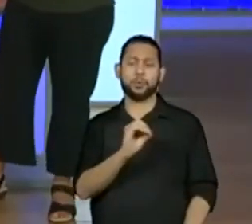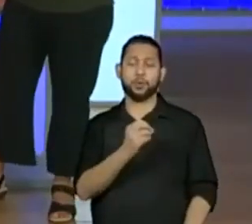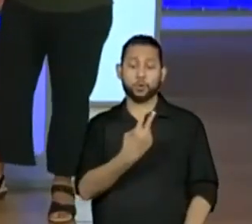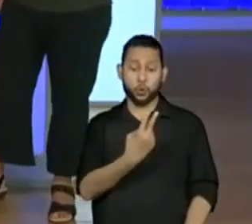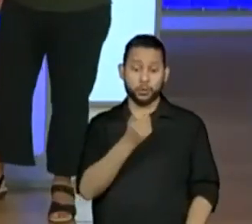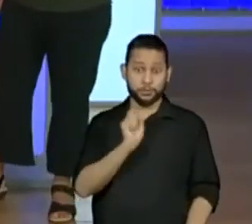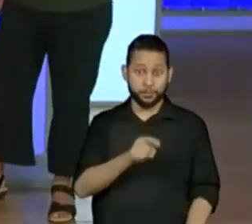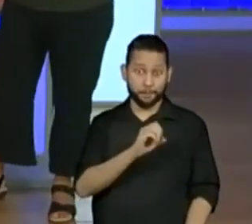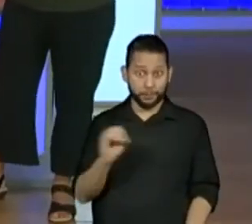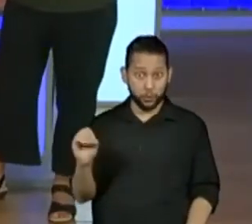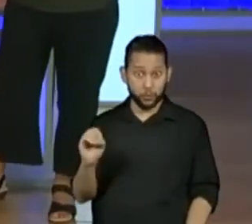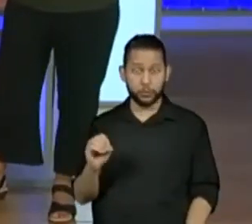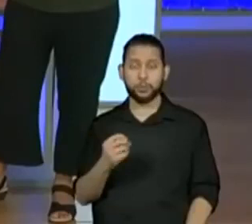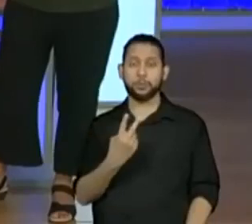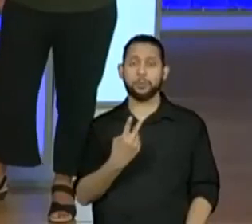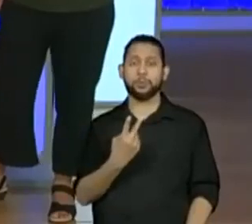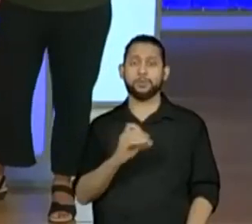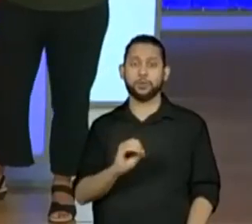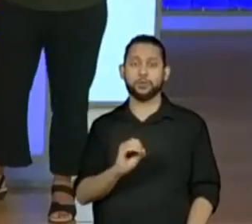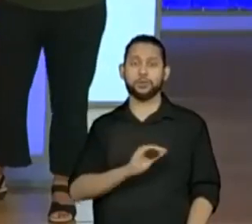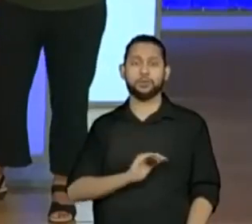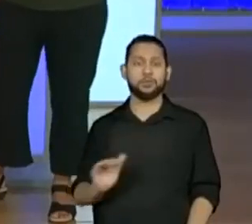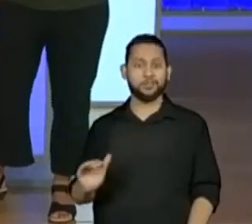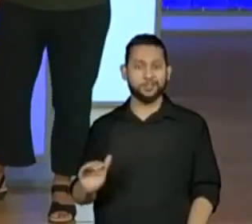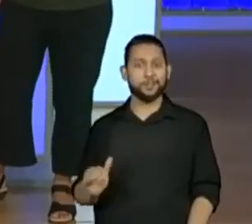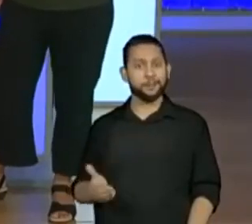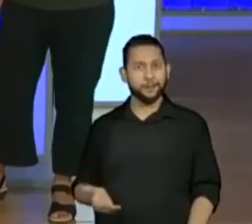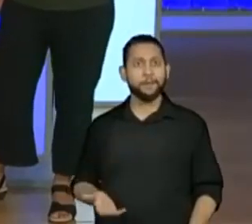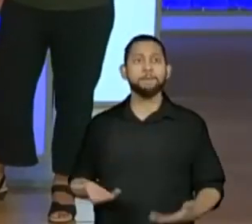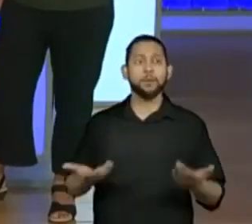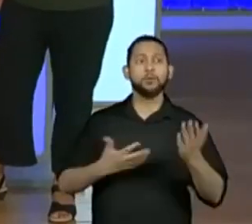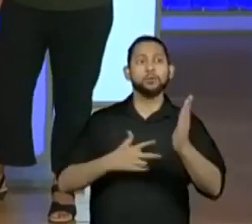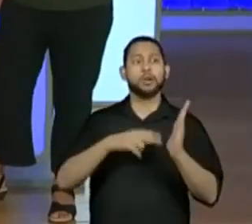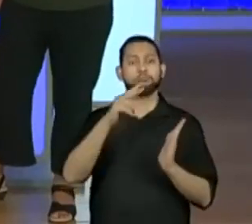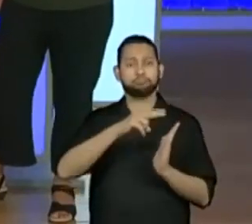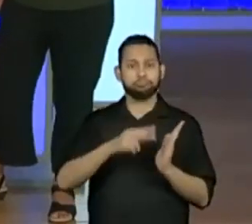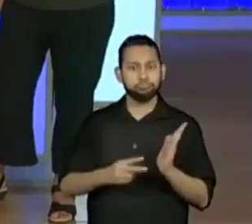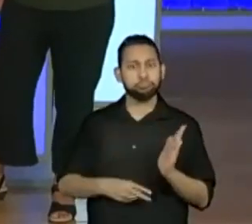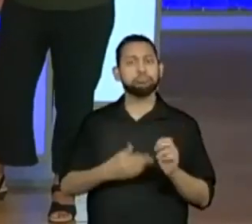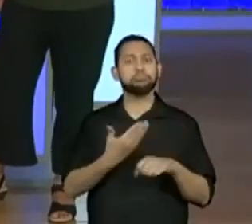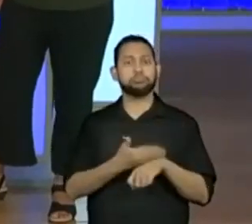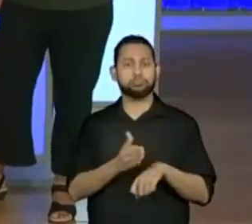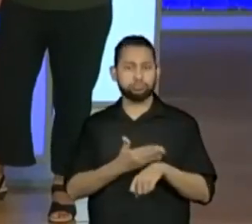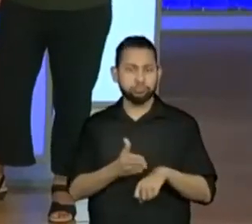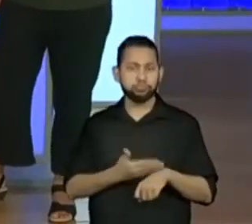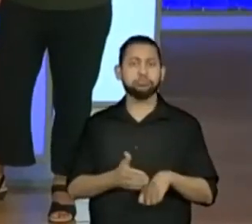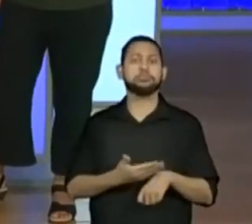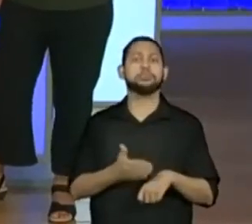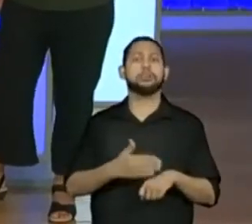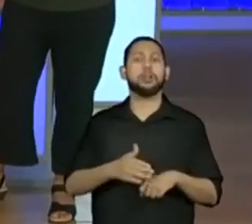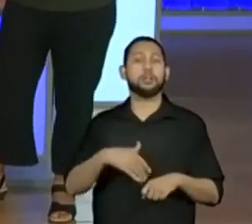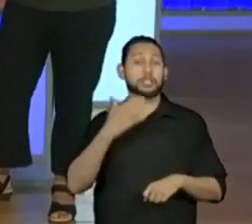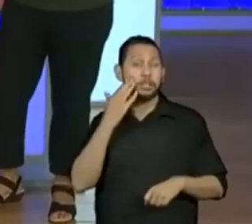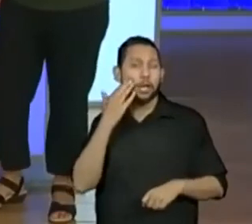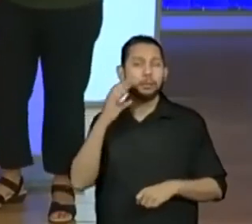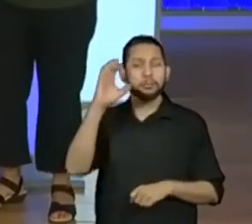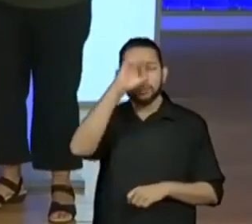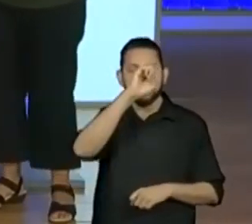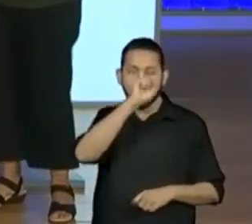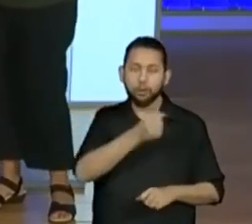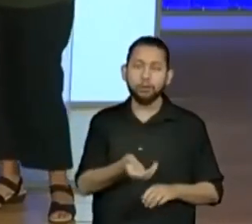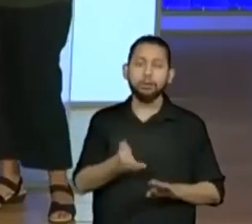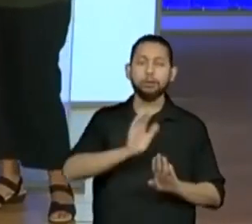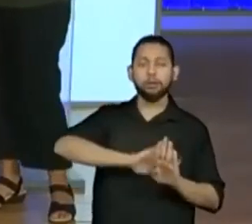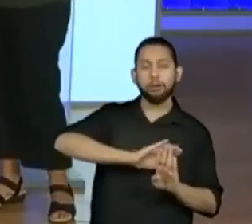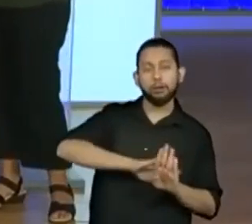Bom, realizada a leitura, porque observando aqui no enunciado era justamente o que precisávamos fazer, não é? A leitura em voz